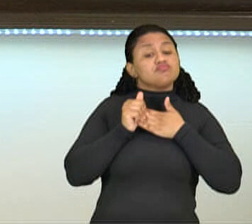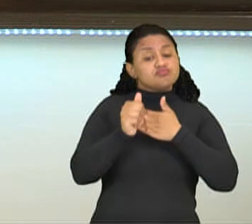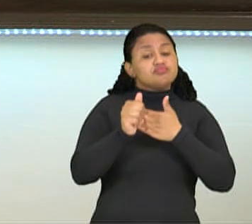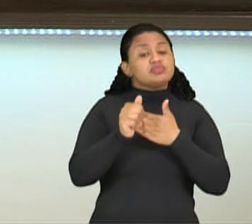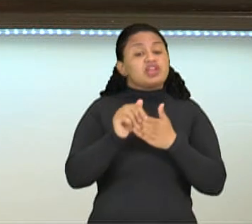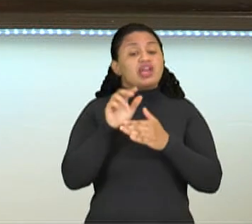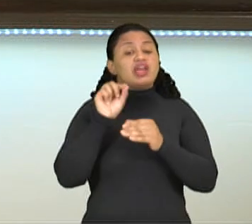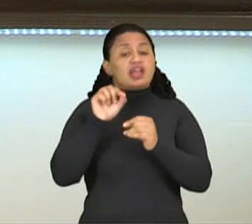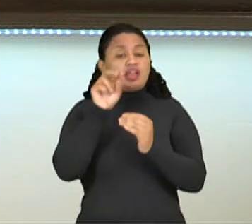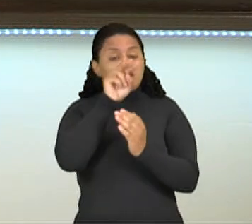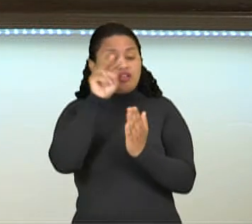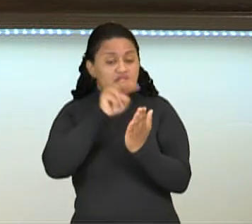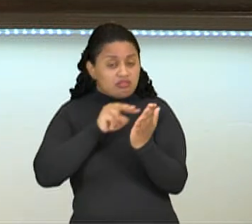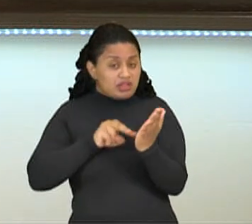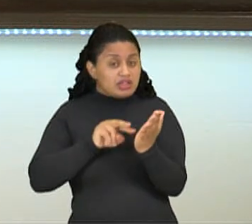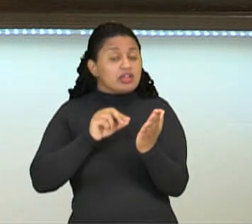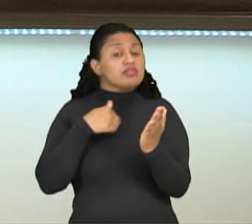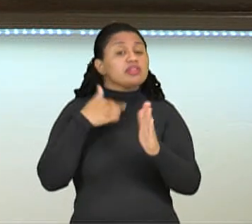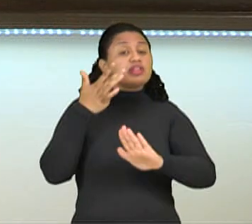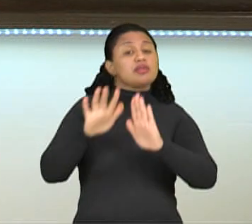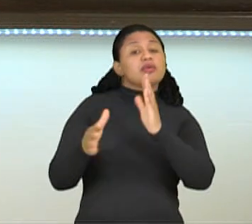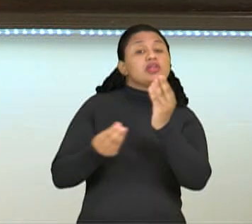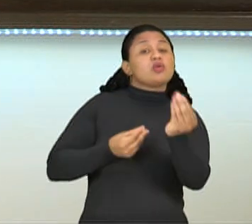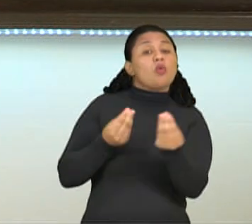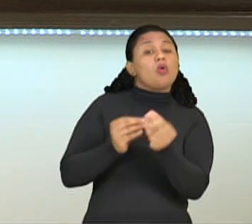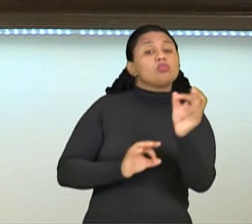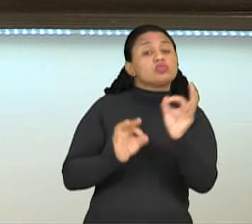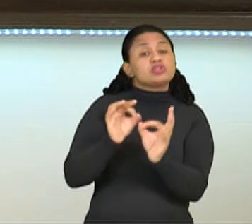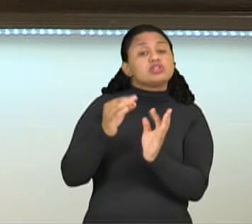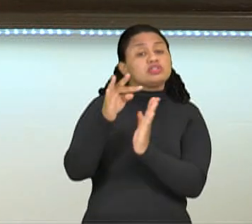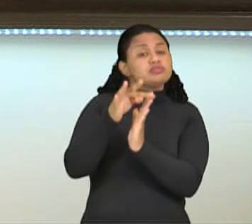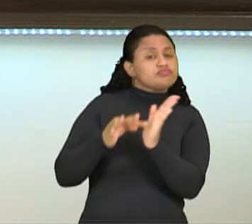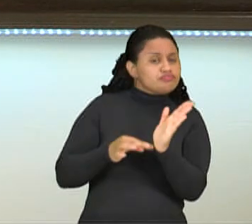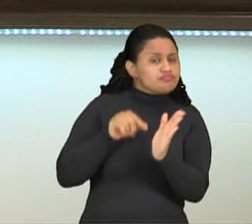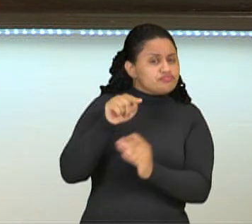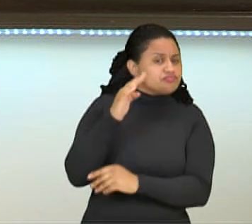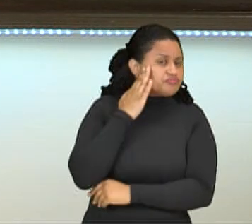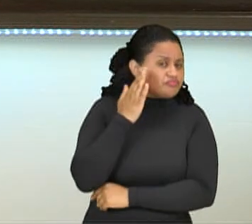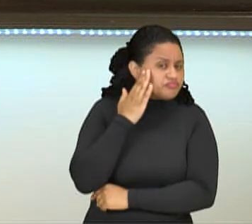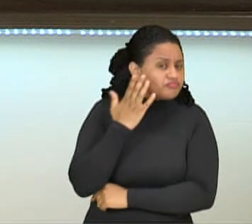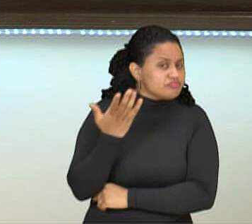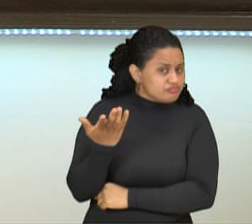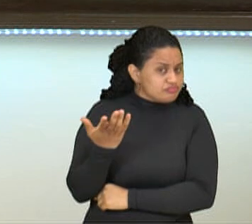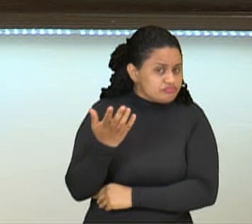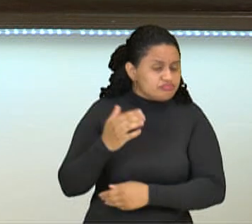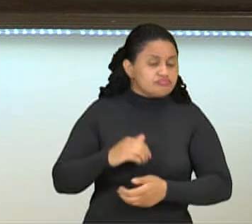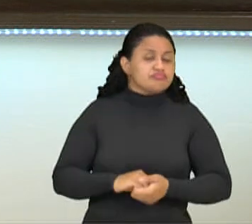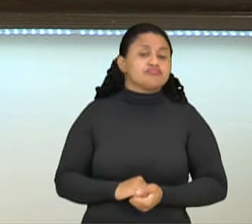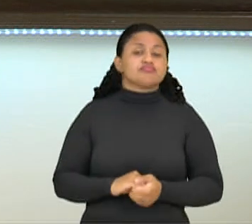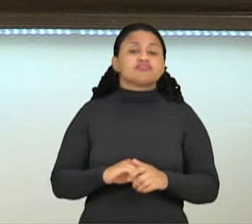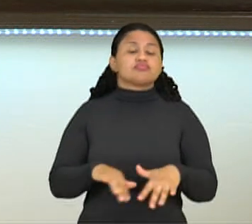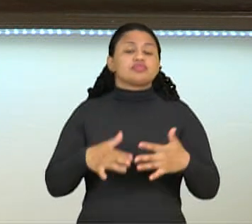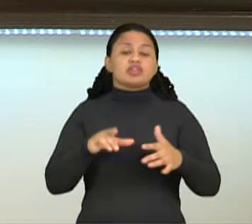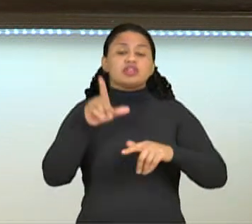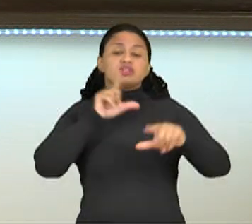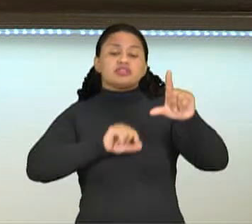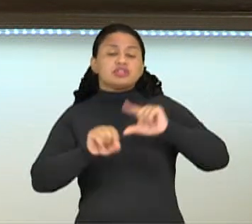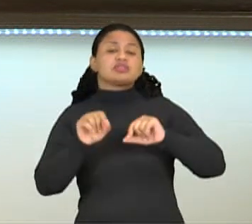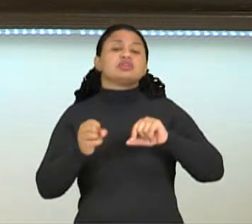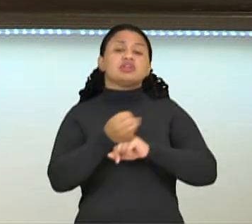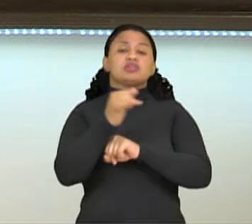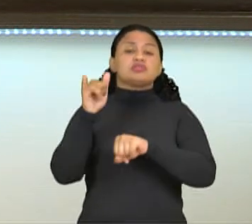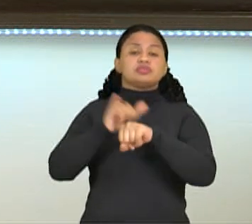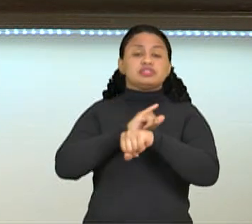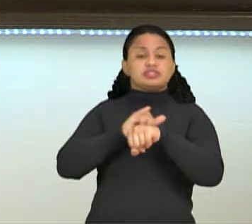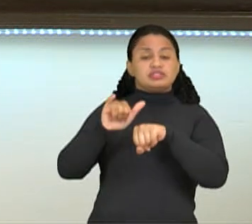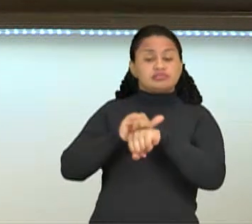do leitor a partir do que ele fizer no texto. Sabia disso? E aí quando ele vai escolher algumas